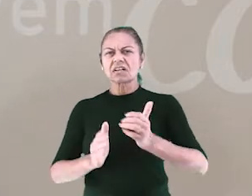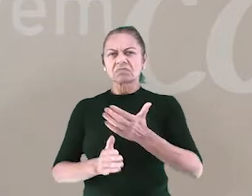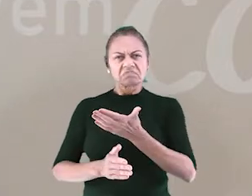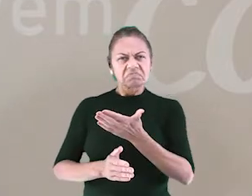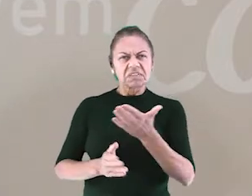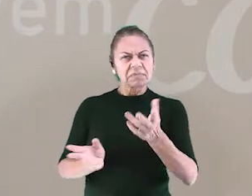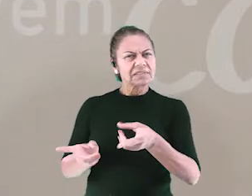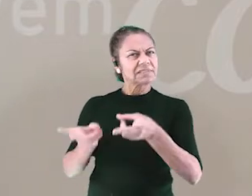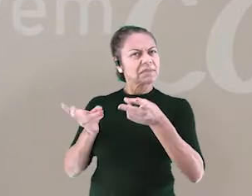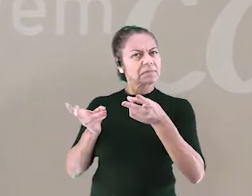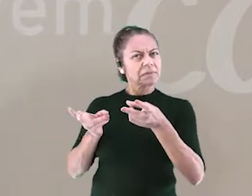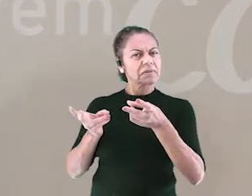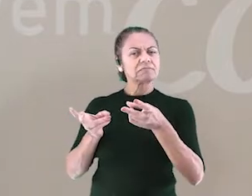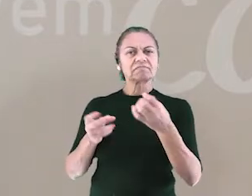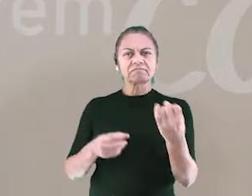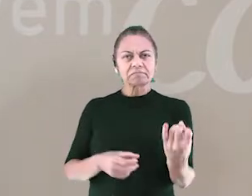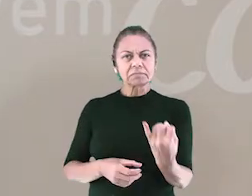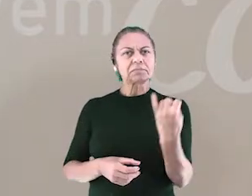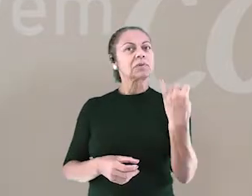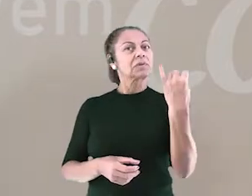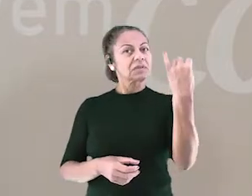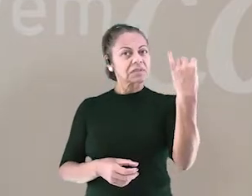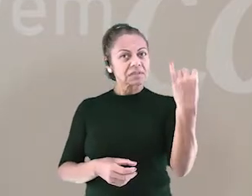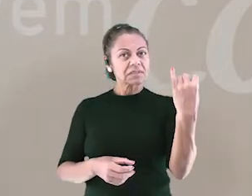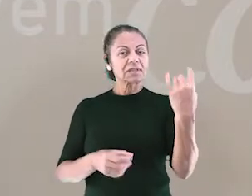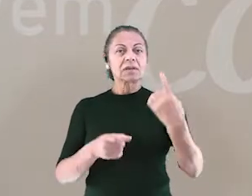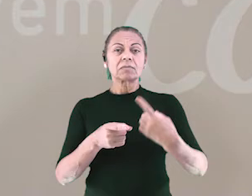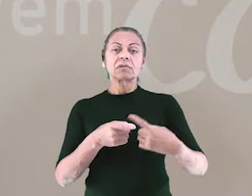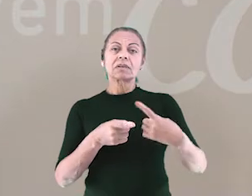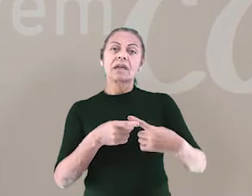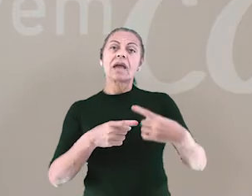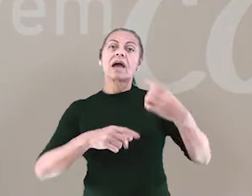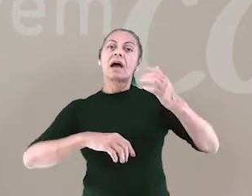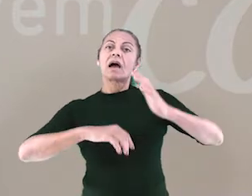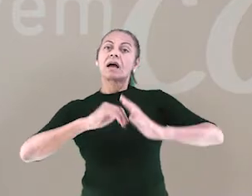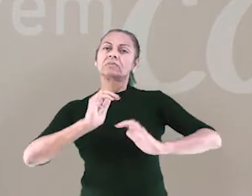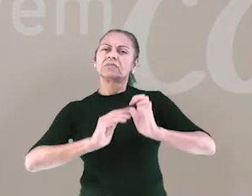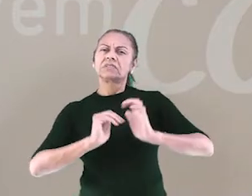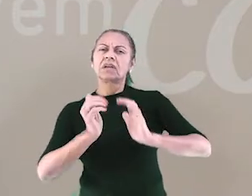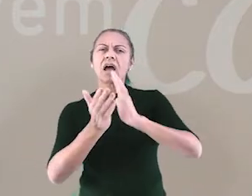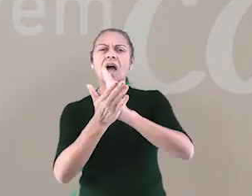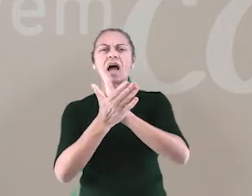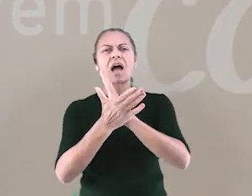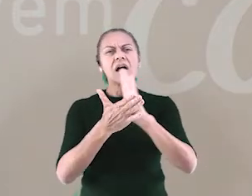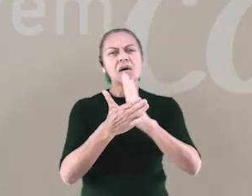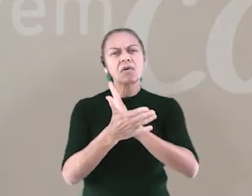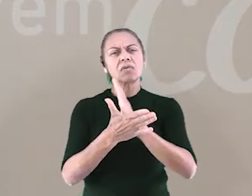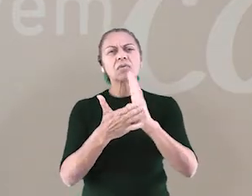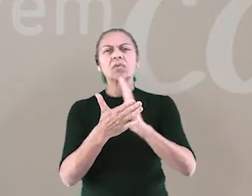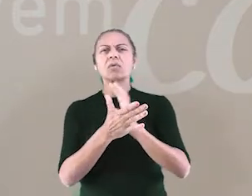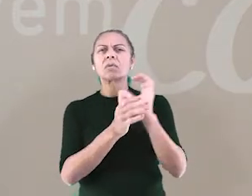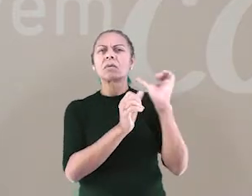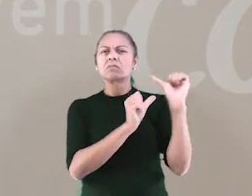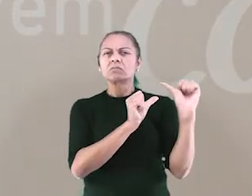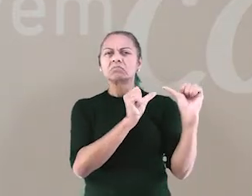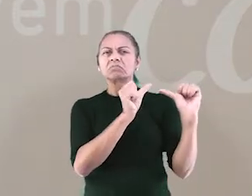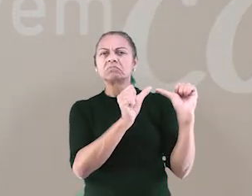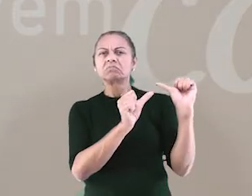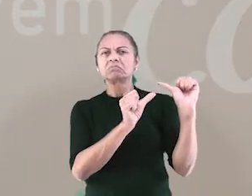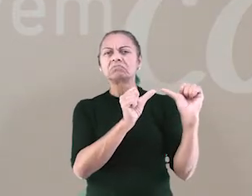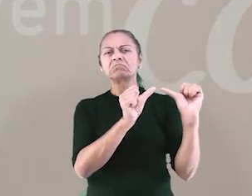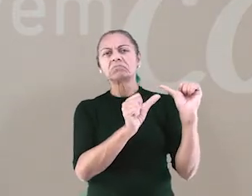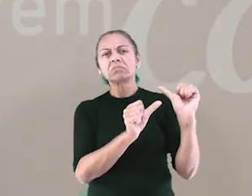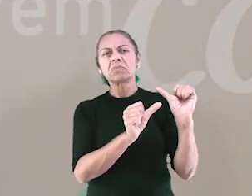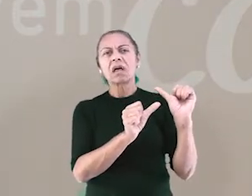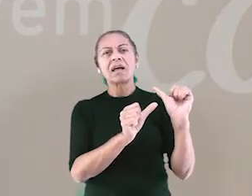nossa sociedade? Sem ela, seria difícil manter nossa comunidade funcionando bem. As profissões mudam de acordo com